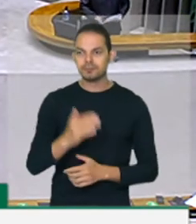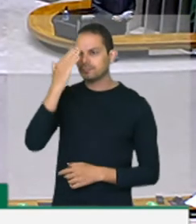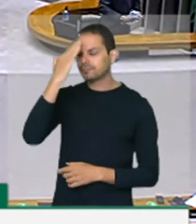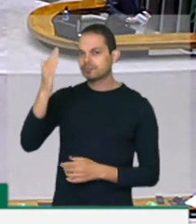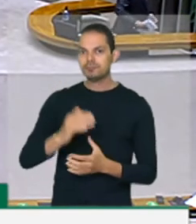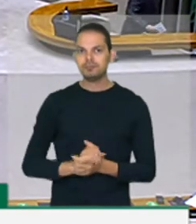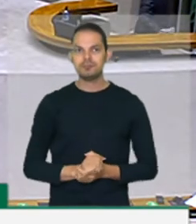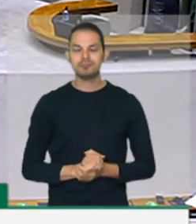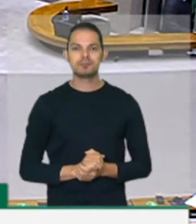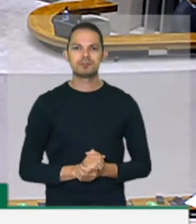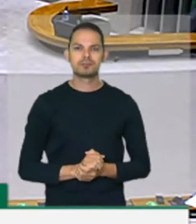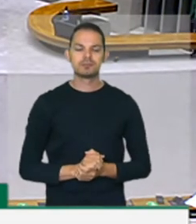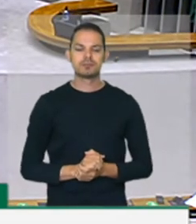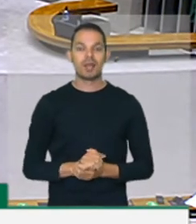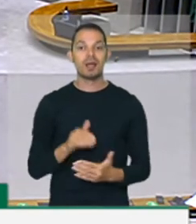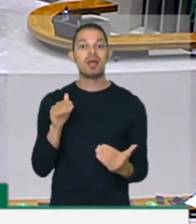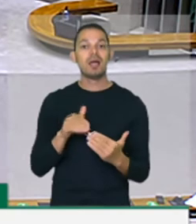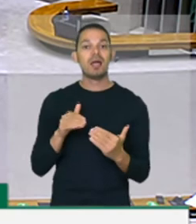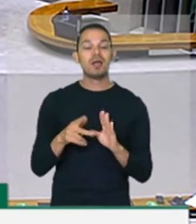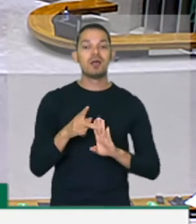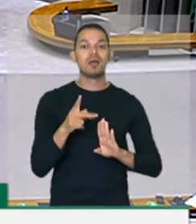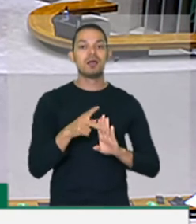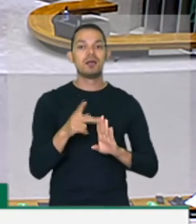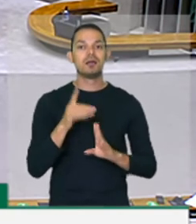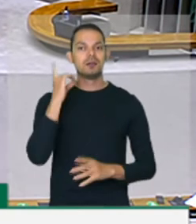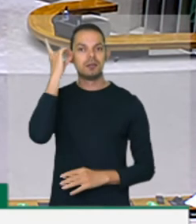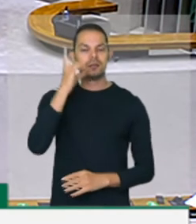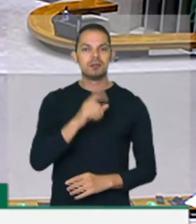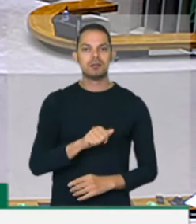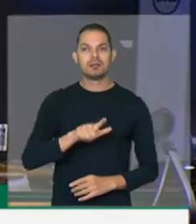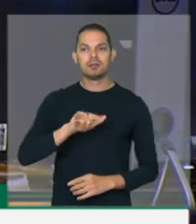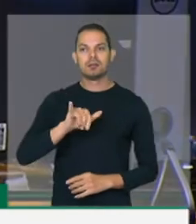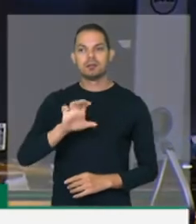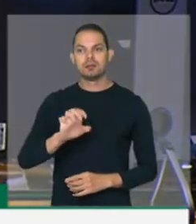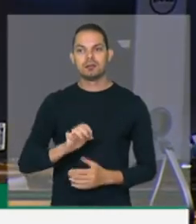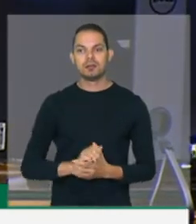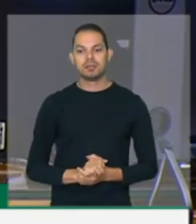falar a favor do parecer, deputada Alice Portugal.